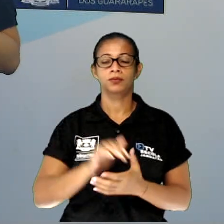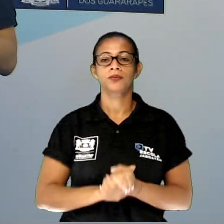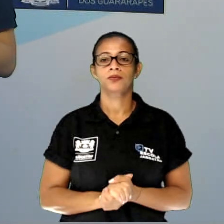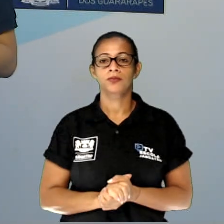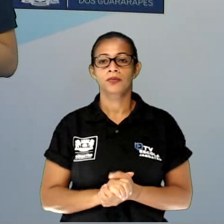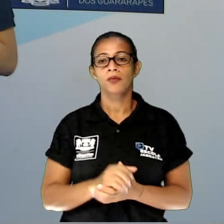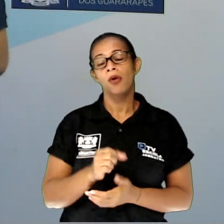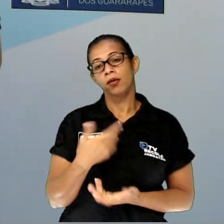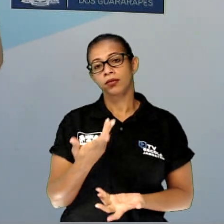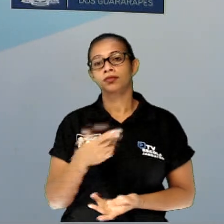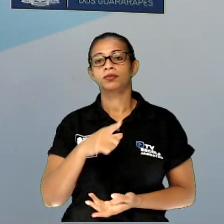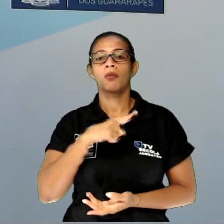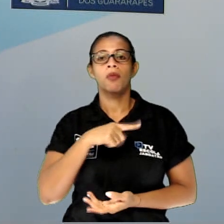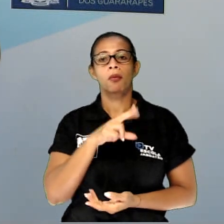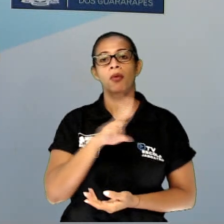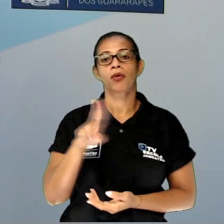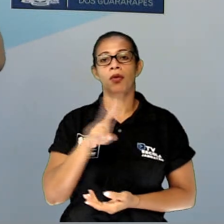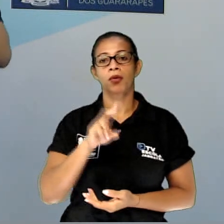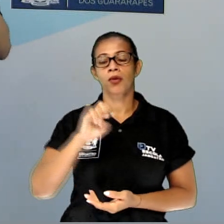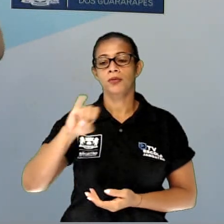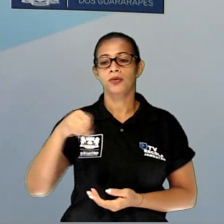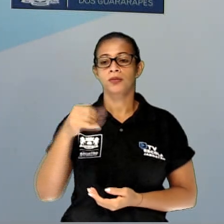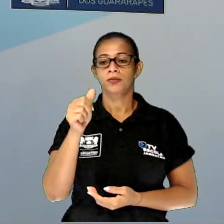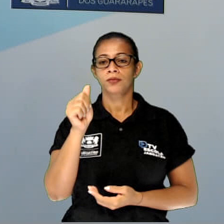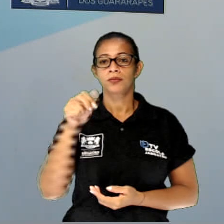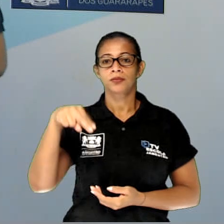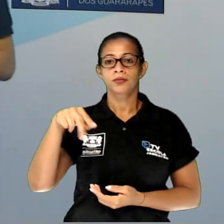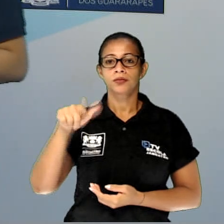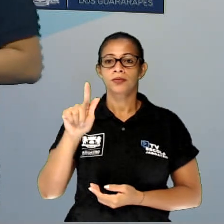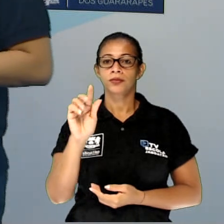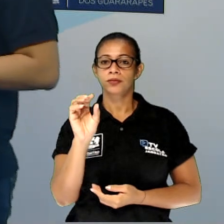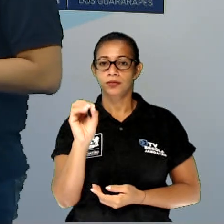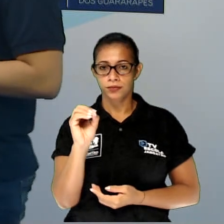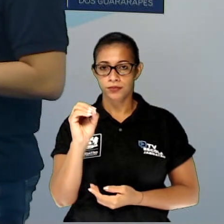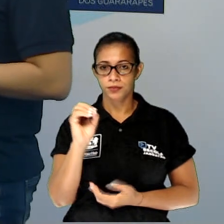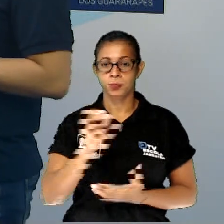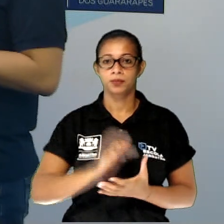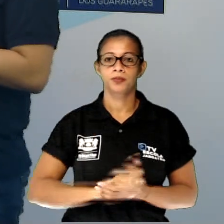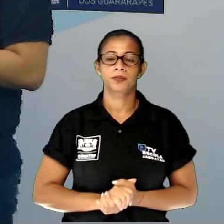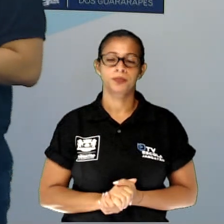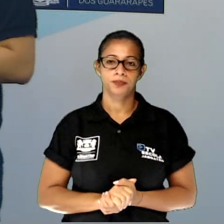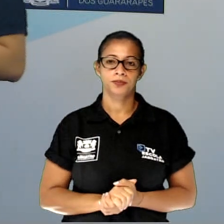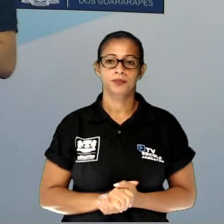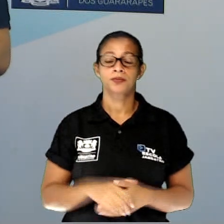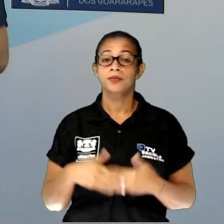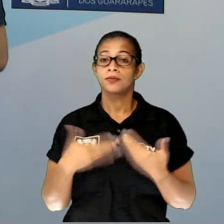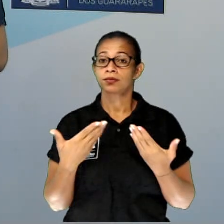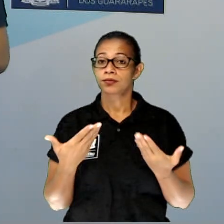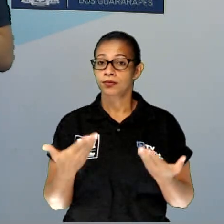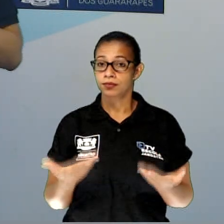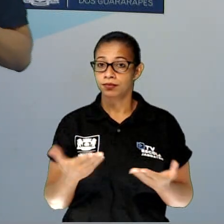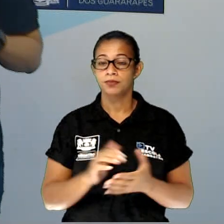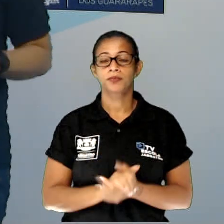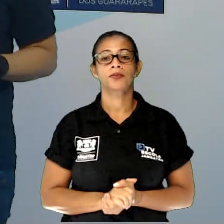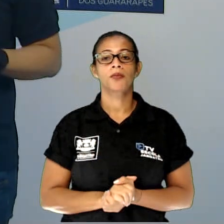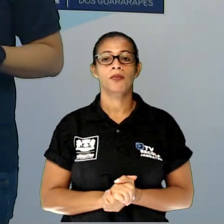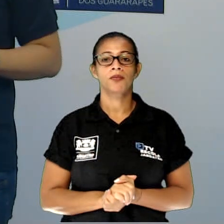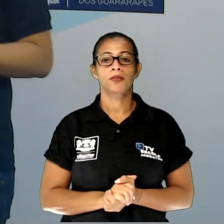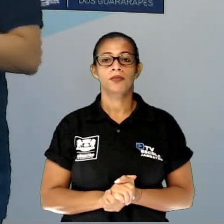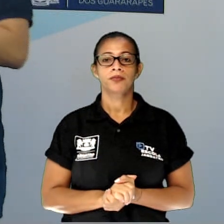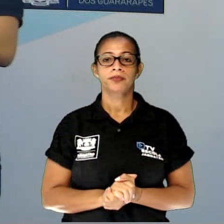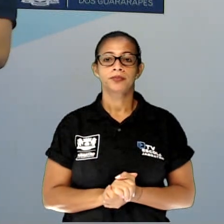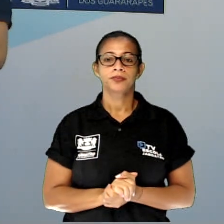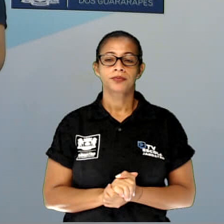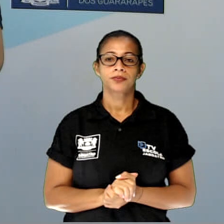como Jango, e é assim que a gente vai se referir a ele daqui por diante, tudo bem? Então, a chapa JK-Jango